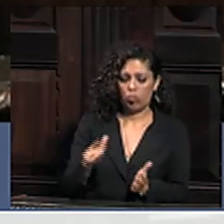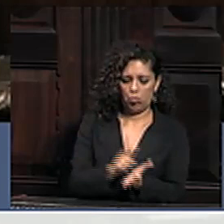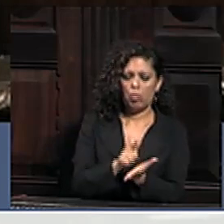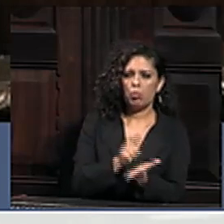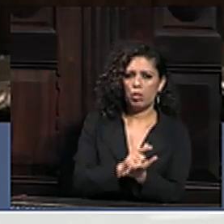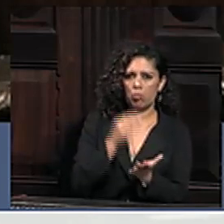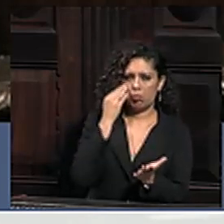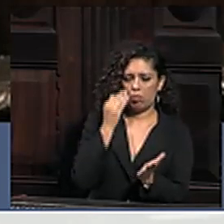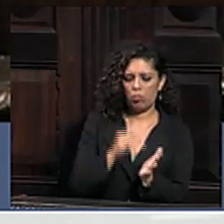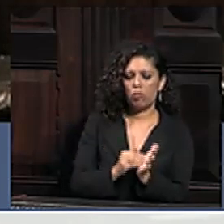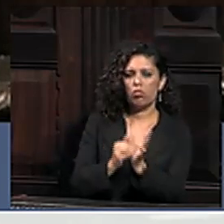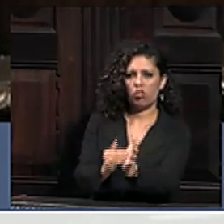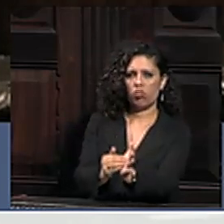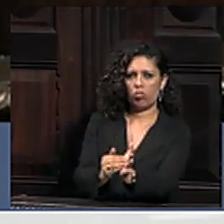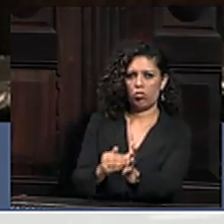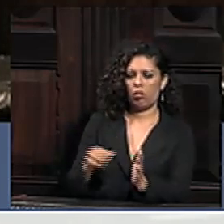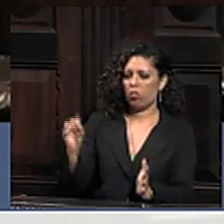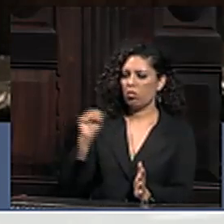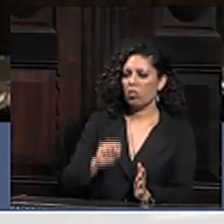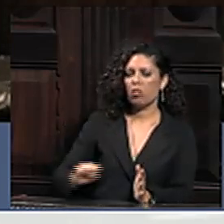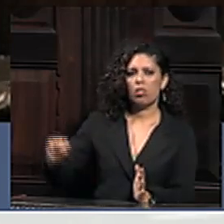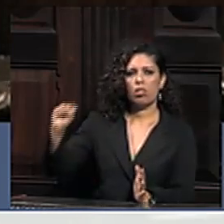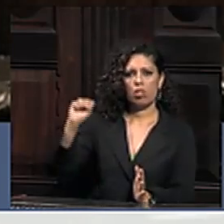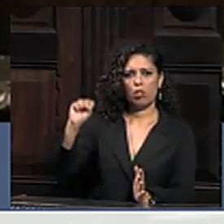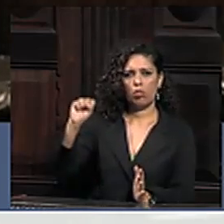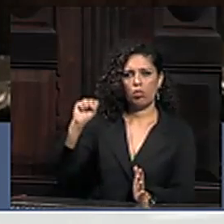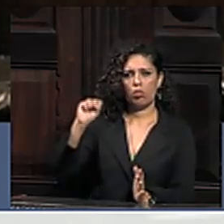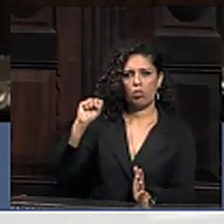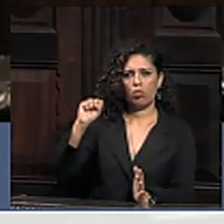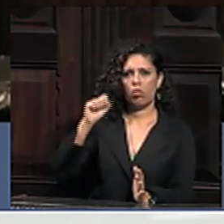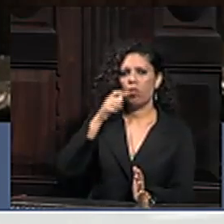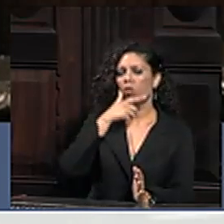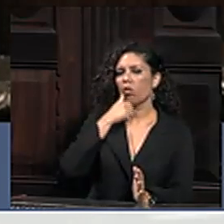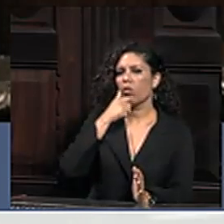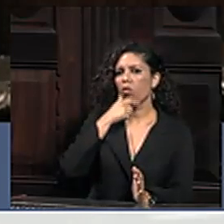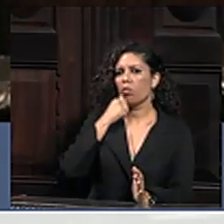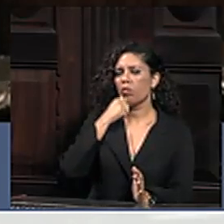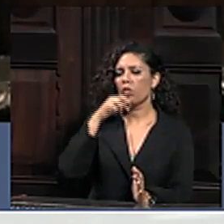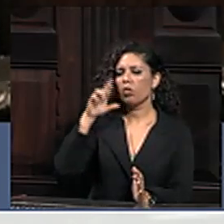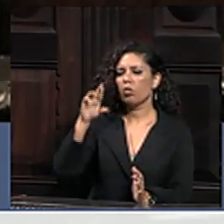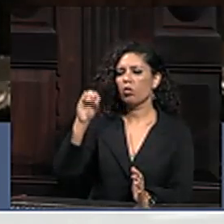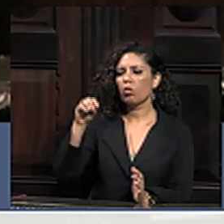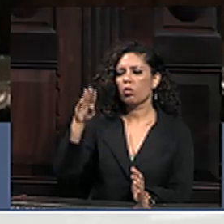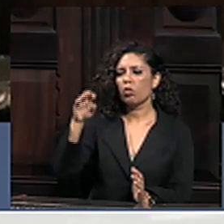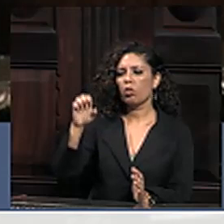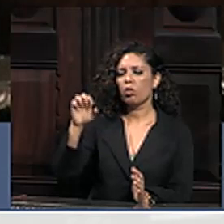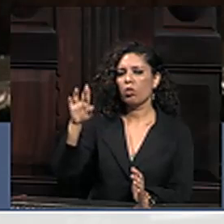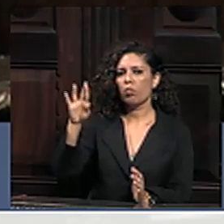essa semana no Senado pelo senador Roberto Requião, senador pelo Paraná,